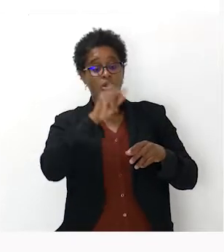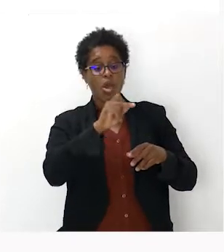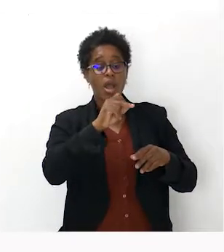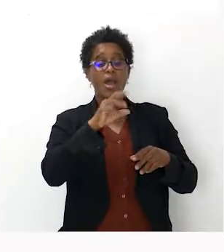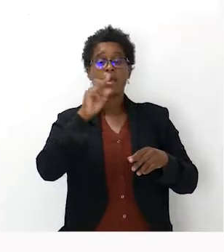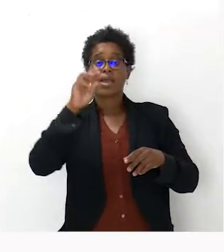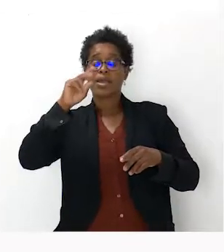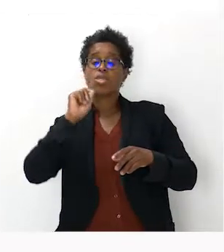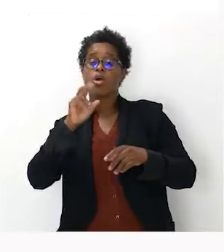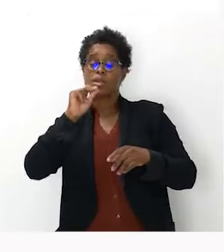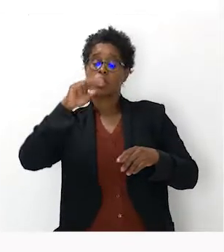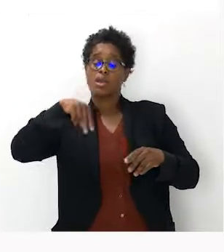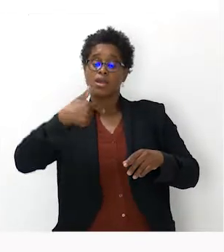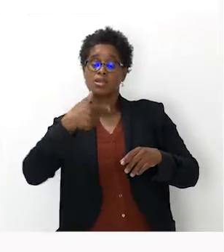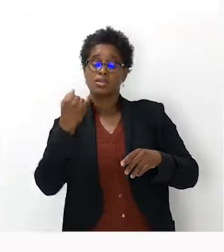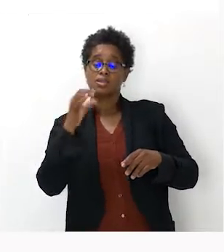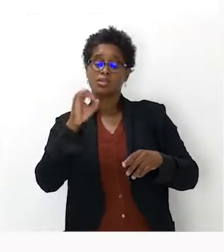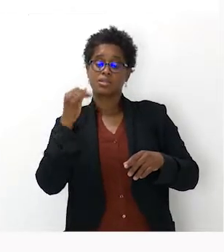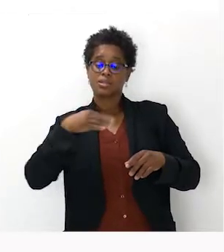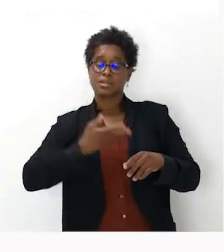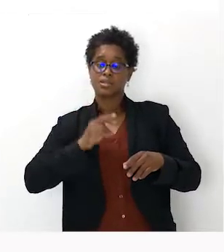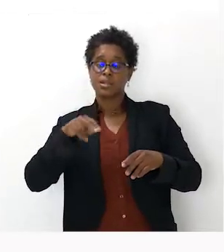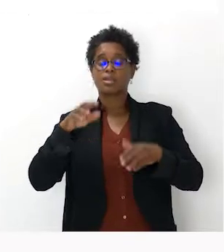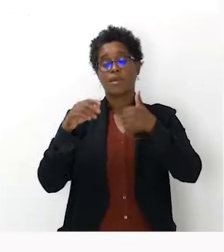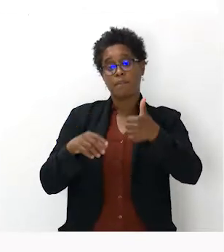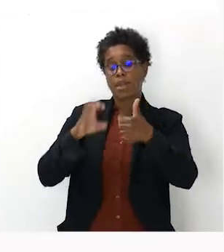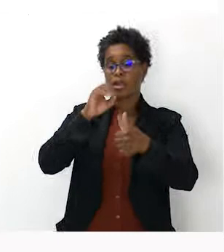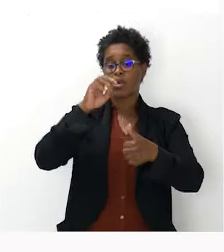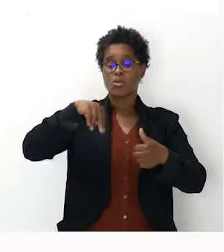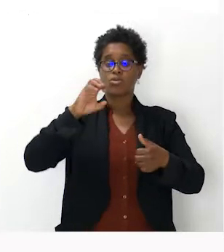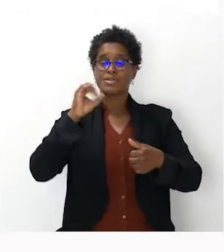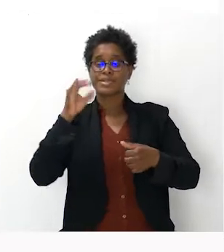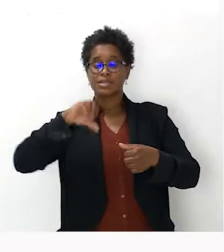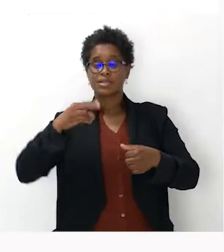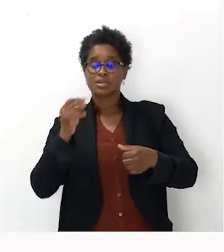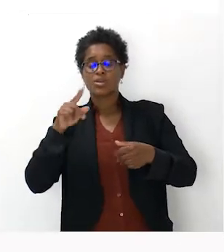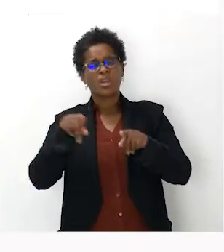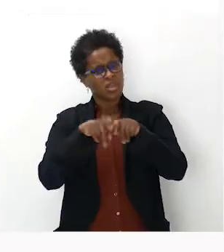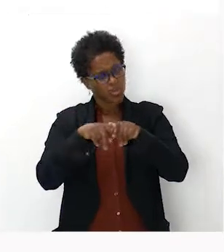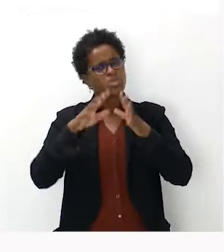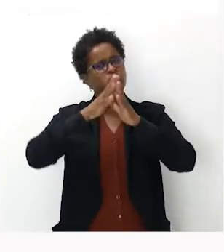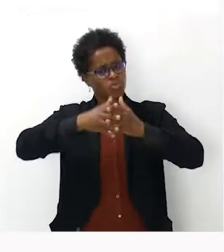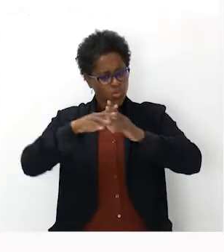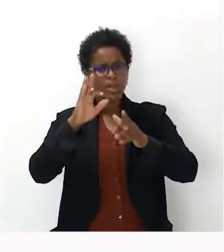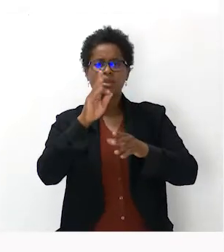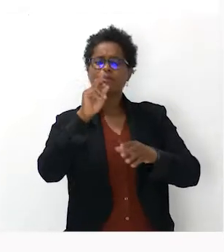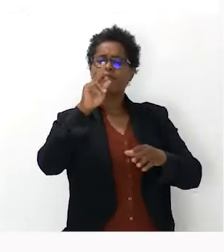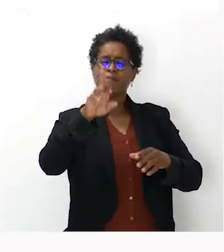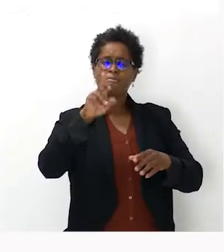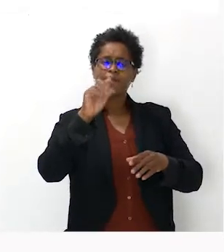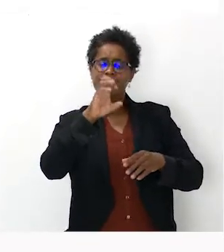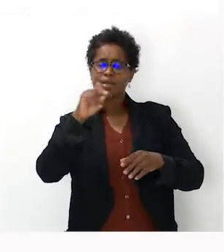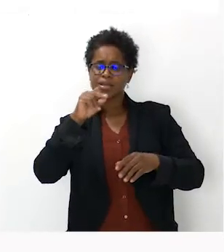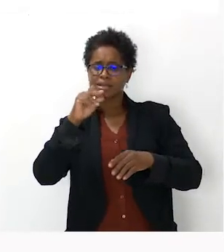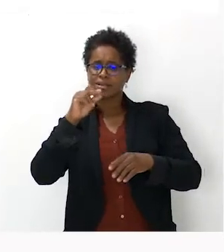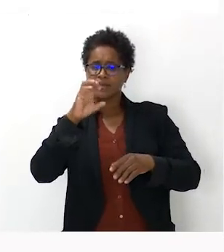e B o termo consequente. Essa é a mesma estrutura das frações, no qual o numerador denota